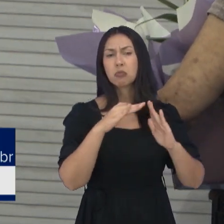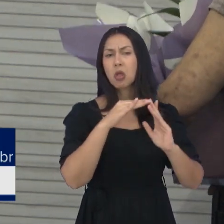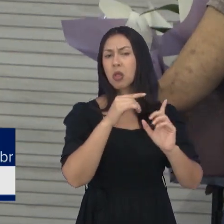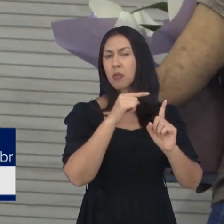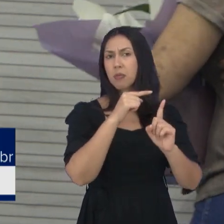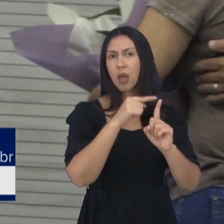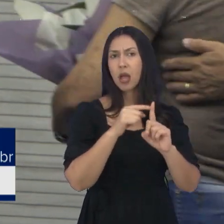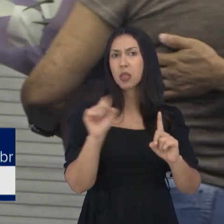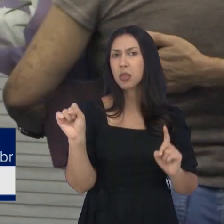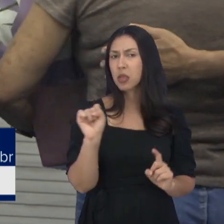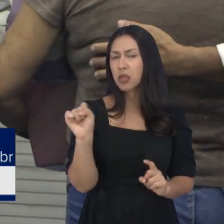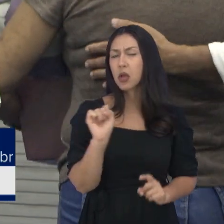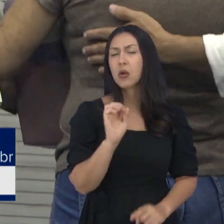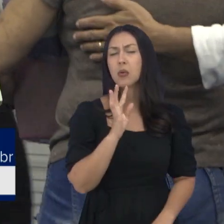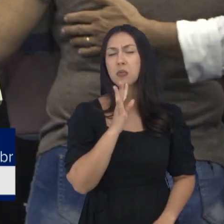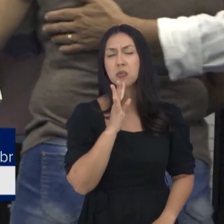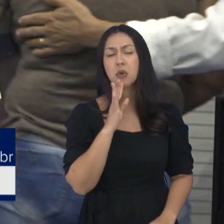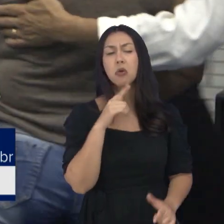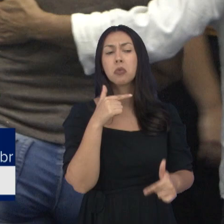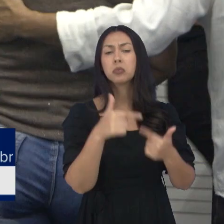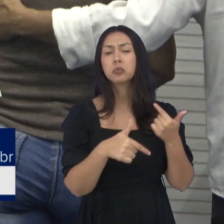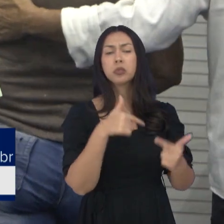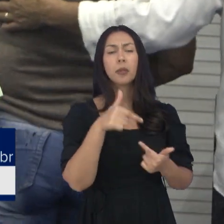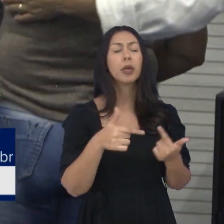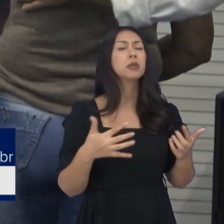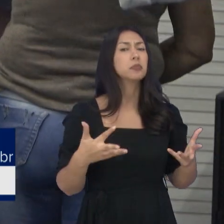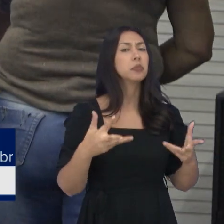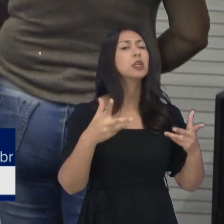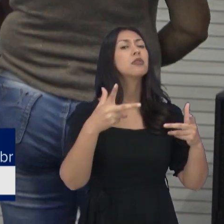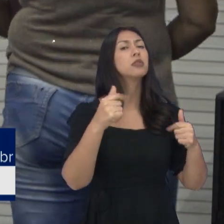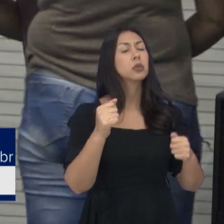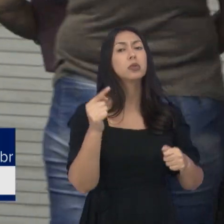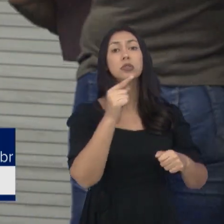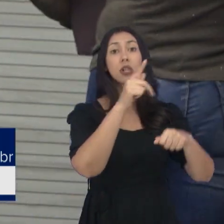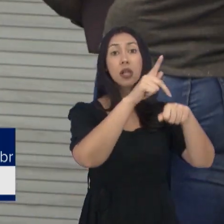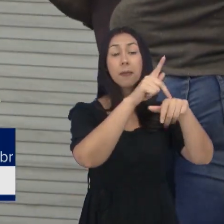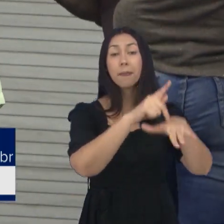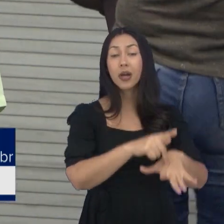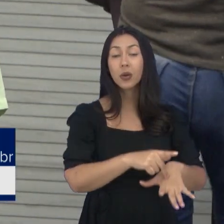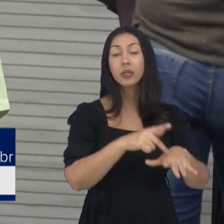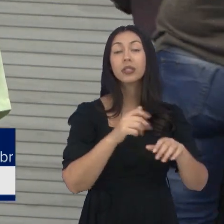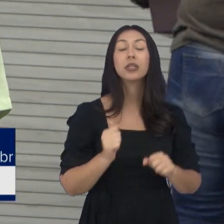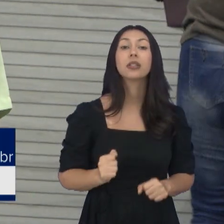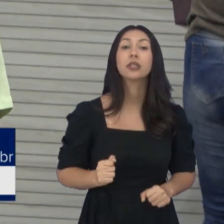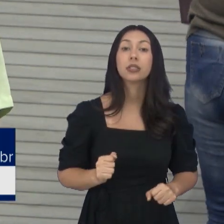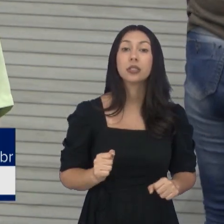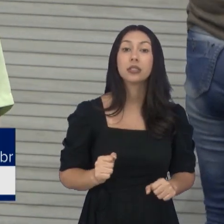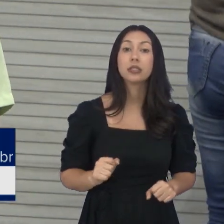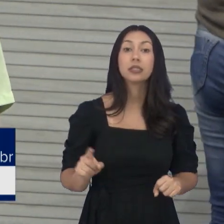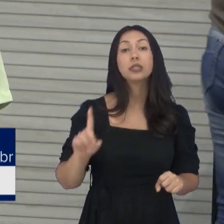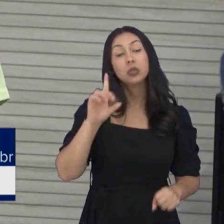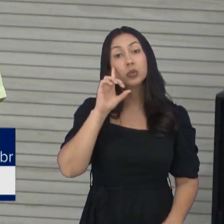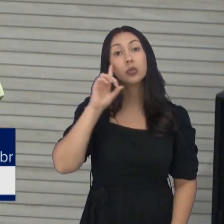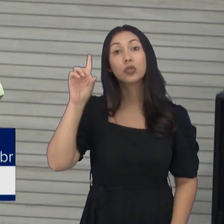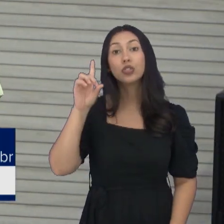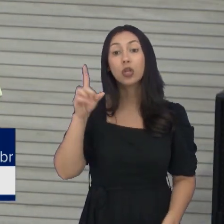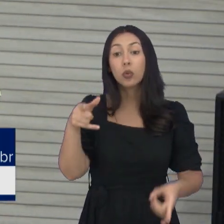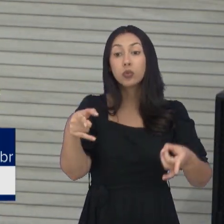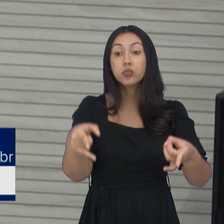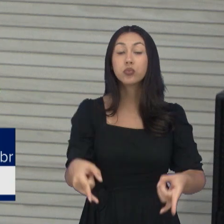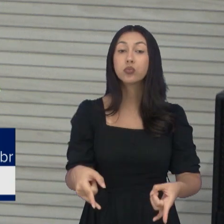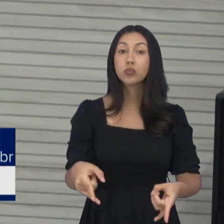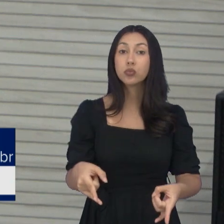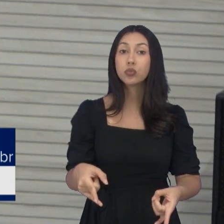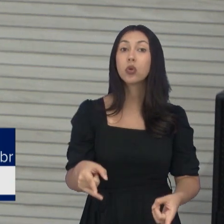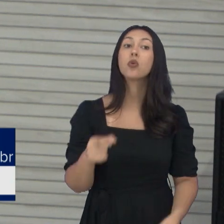Santo conheceu o belíssimo trabalho que ele fazia lá naquela paróquia. E no dia do seu sepultamento, o padre